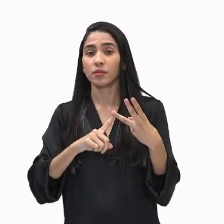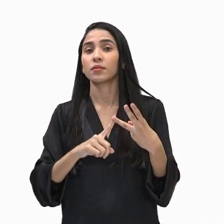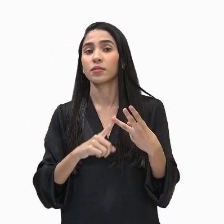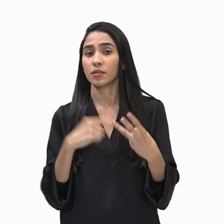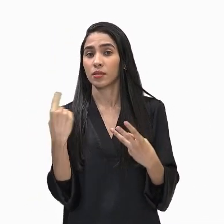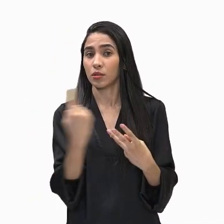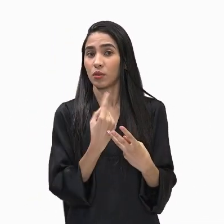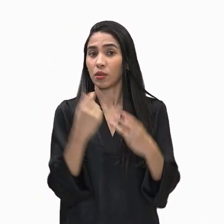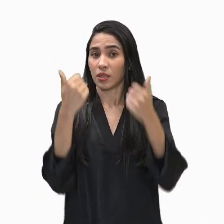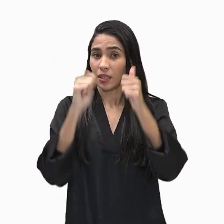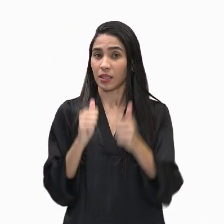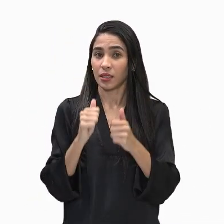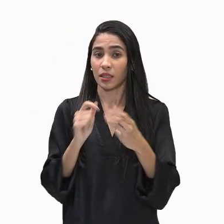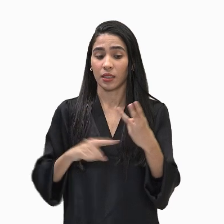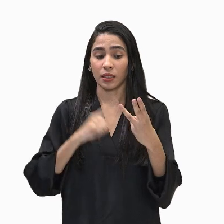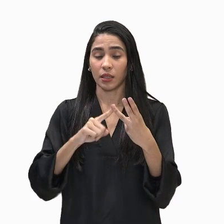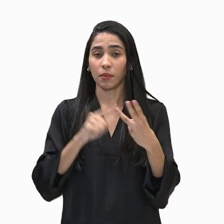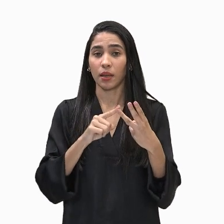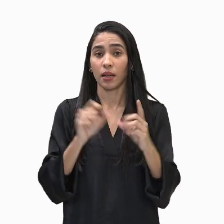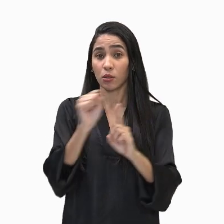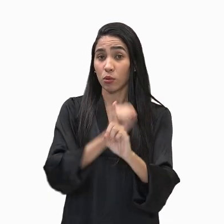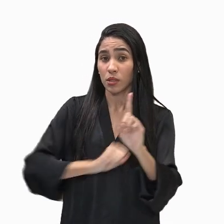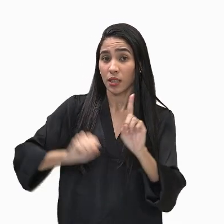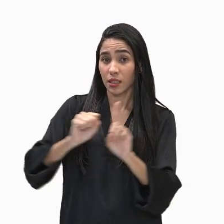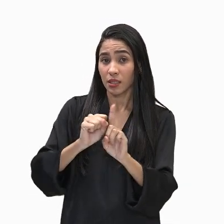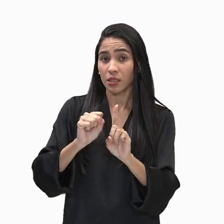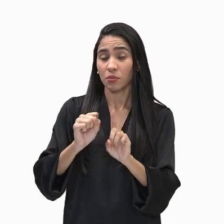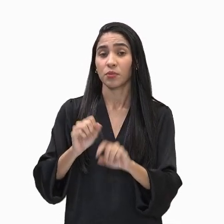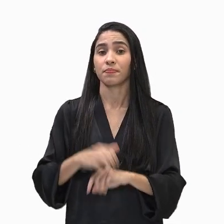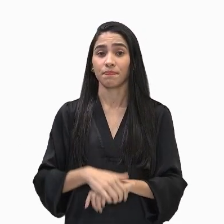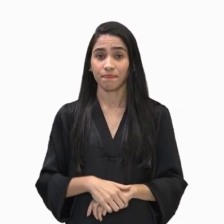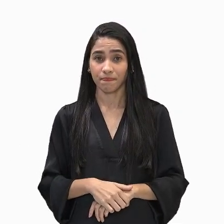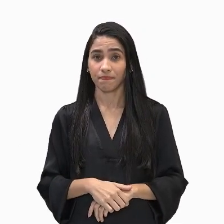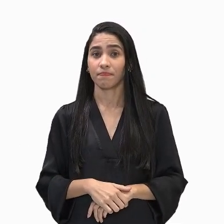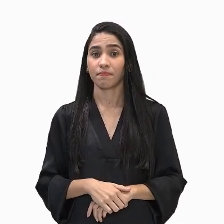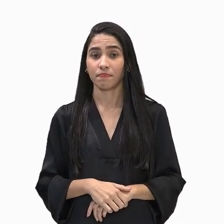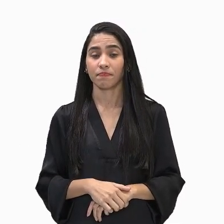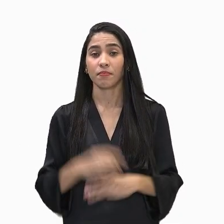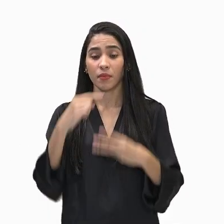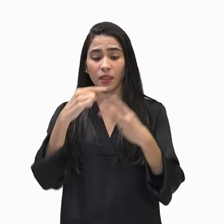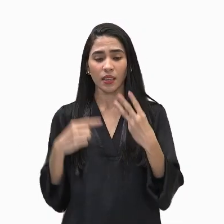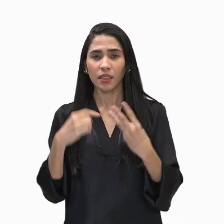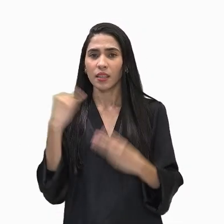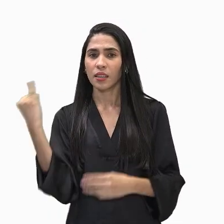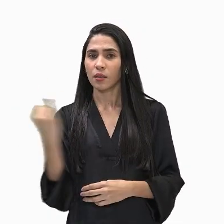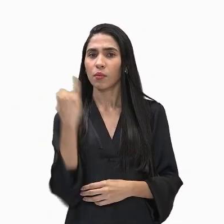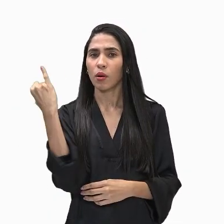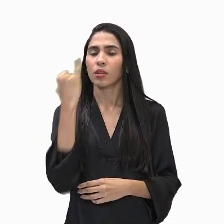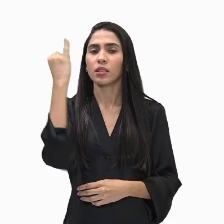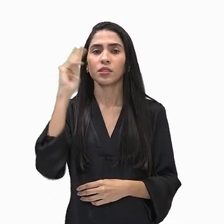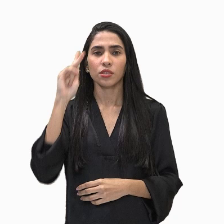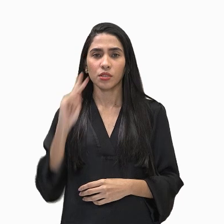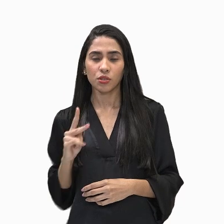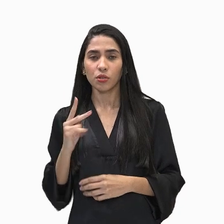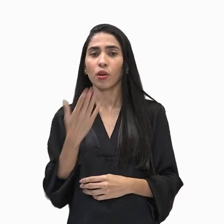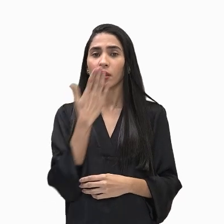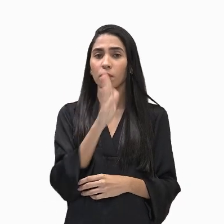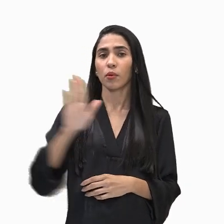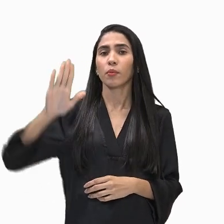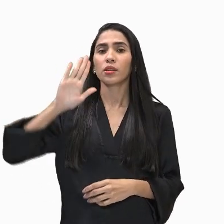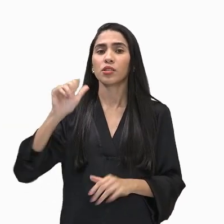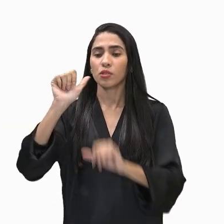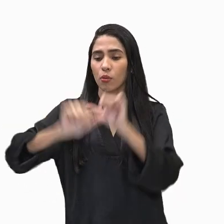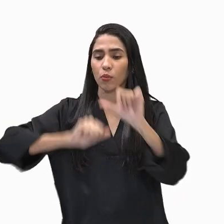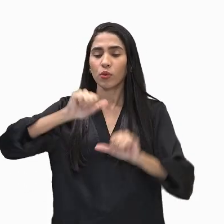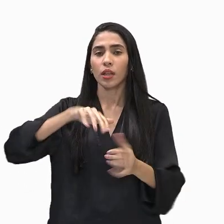formos analisar, o próprio socialismo, tá certo? Que eram grandes narrativas que prometiam